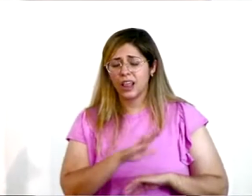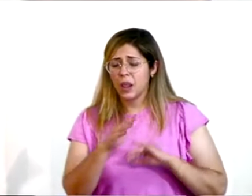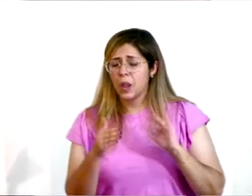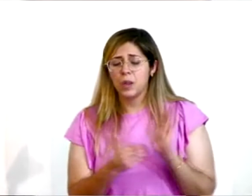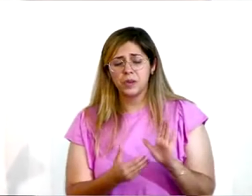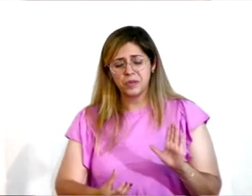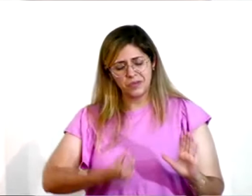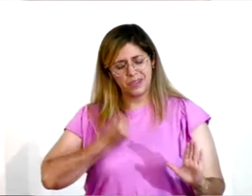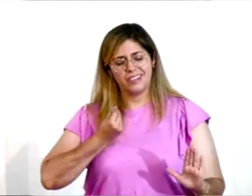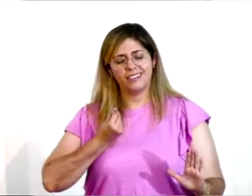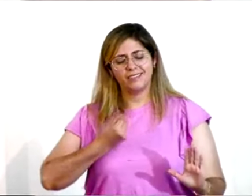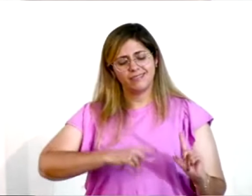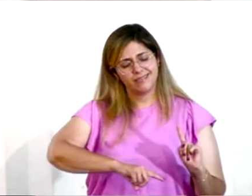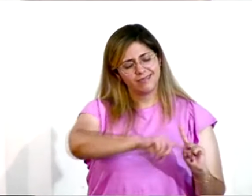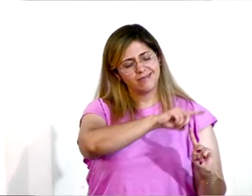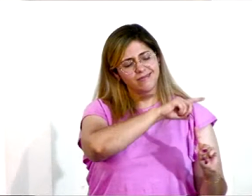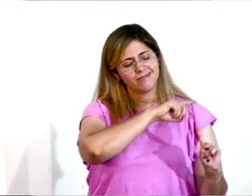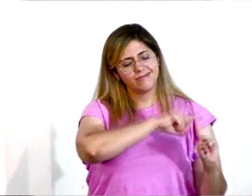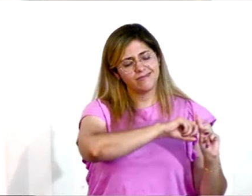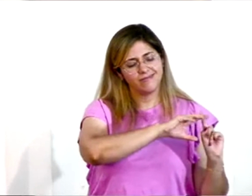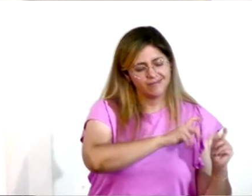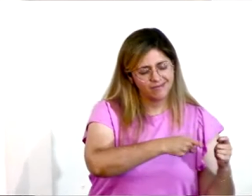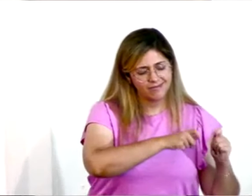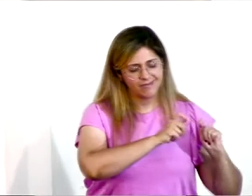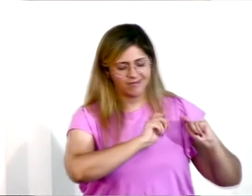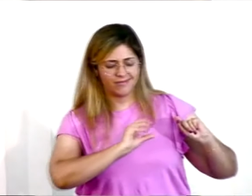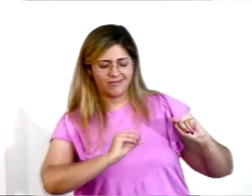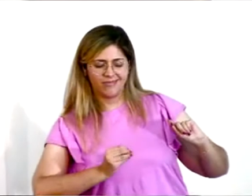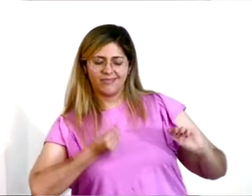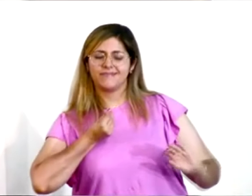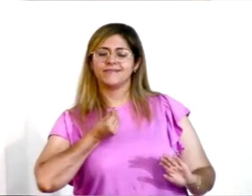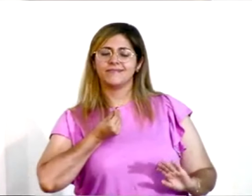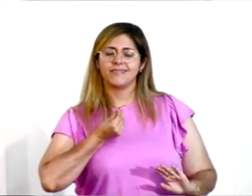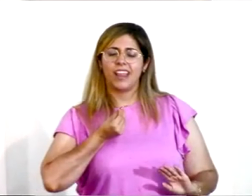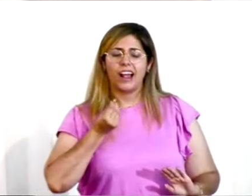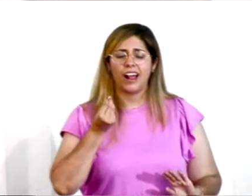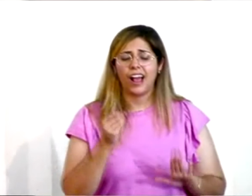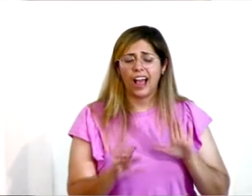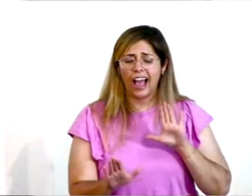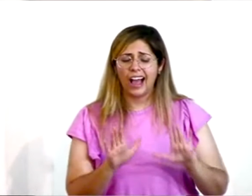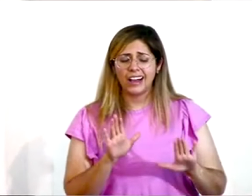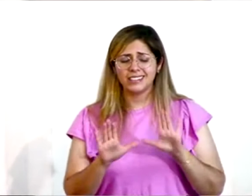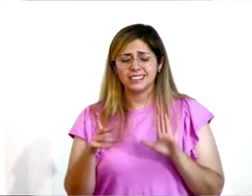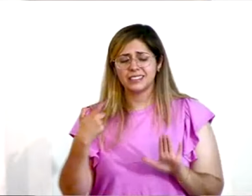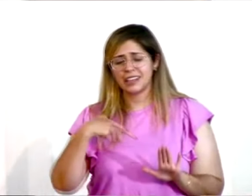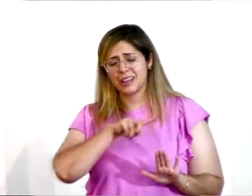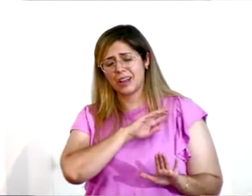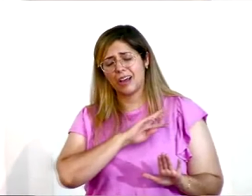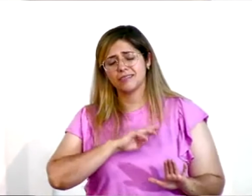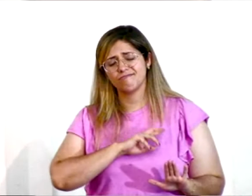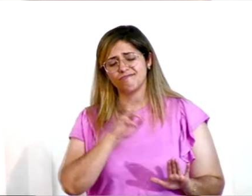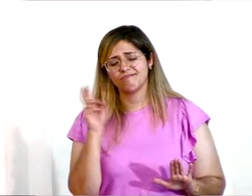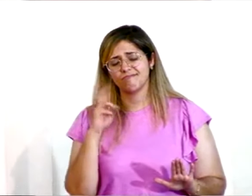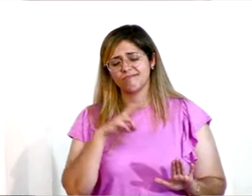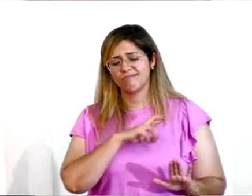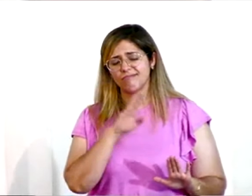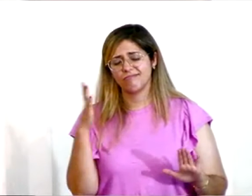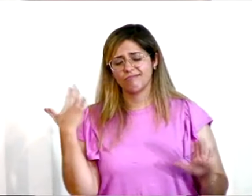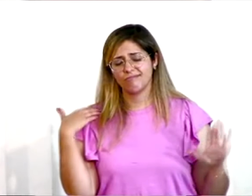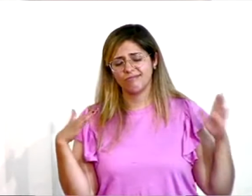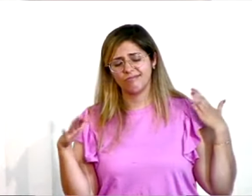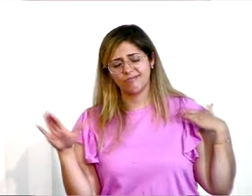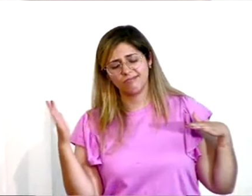vida. Senhor, será que eu me deixei acostumar pelos protocolos da religião? Será que eu não me